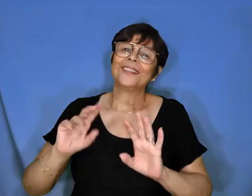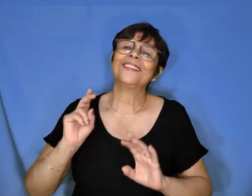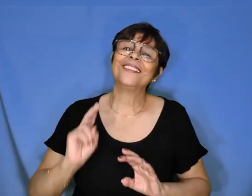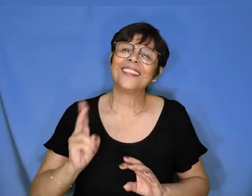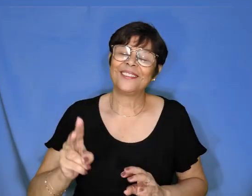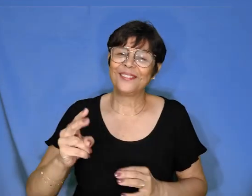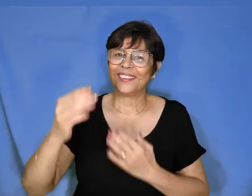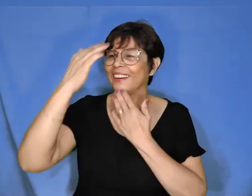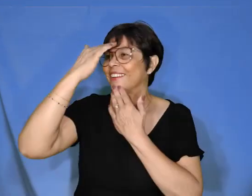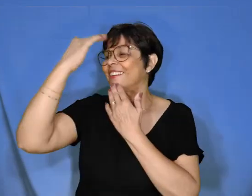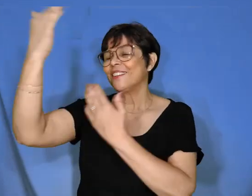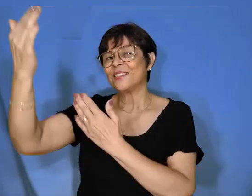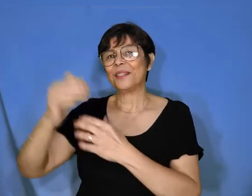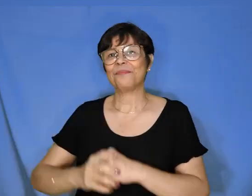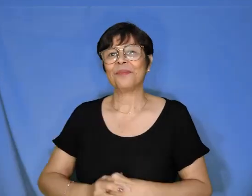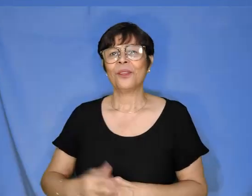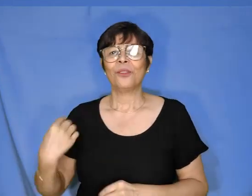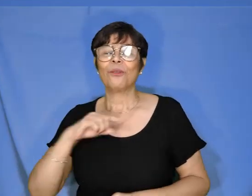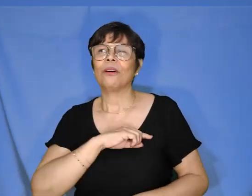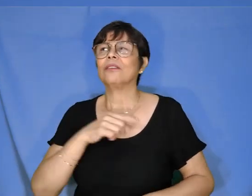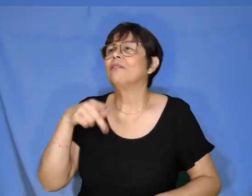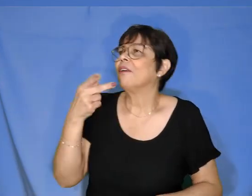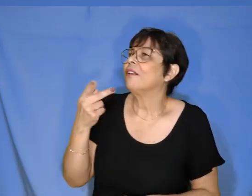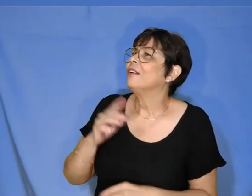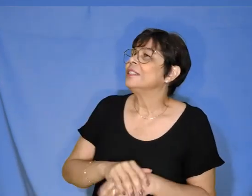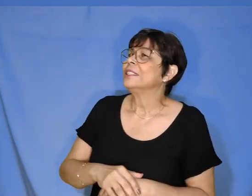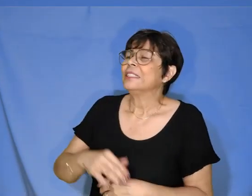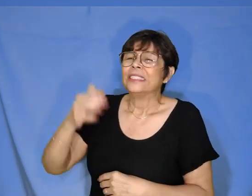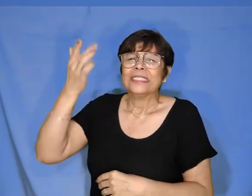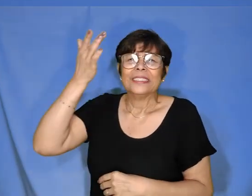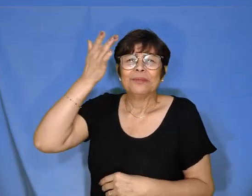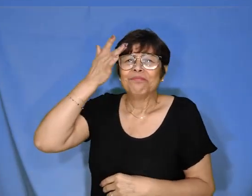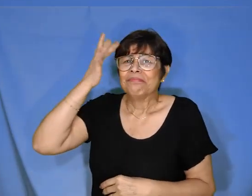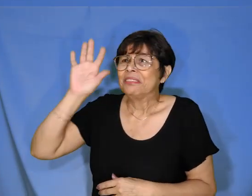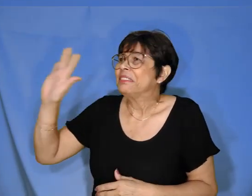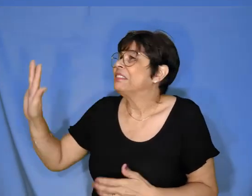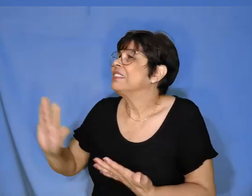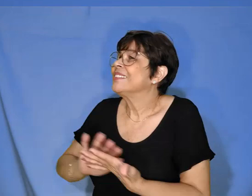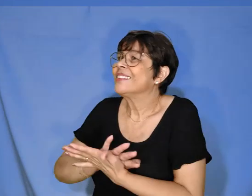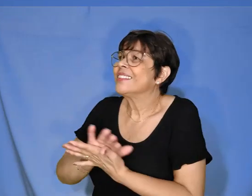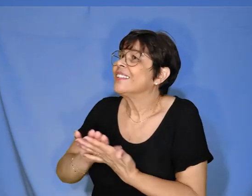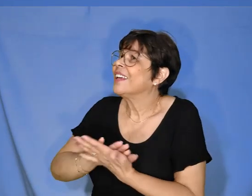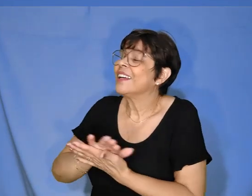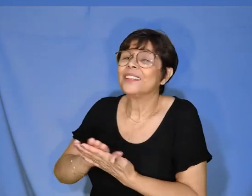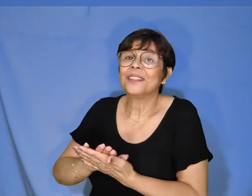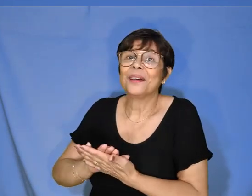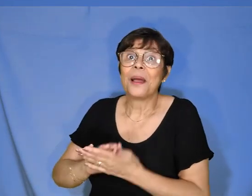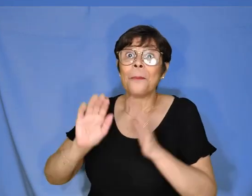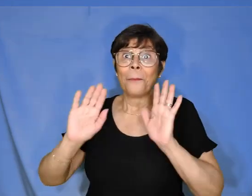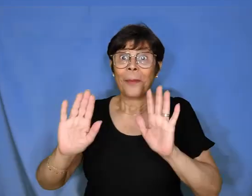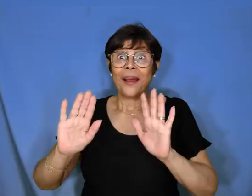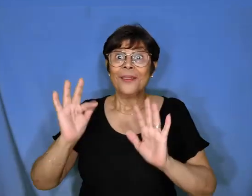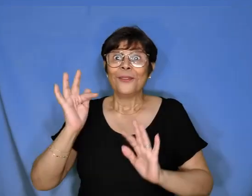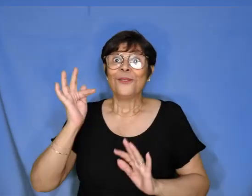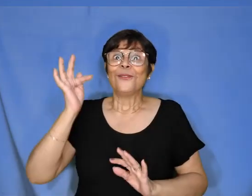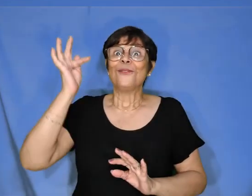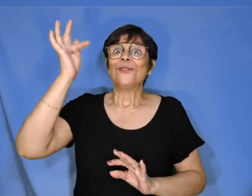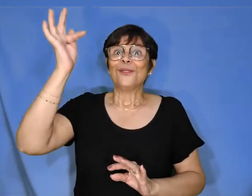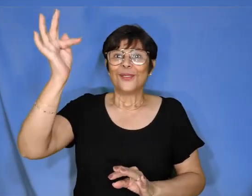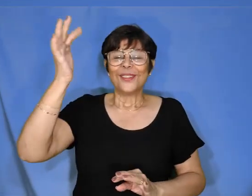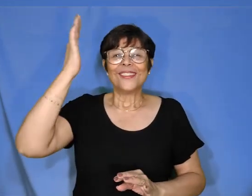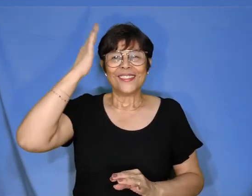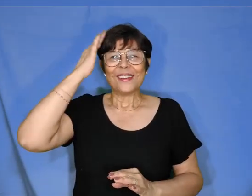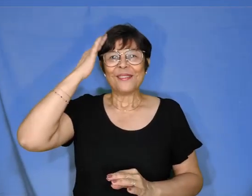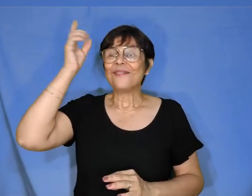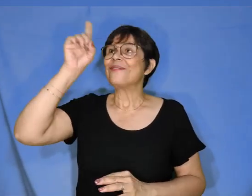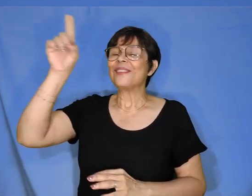porque eu não estou entendendo nada, mas eu sei que isso reverter-se-á em bênçãos para a minha vida, em bênção